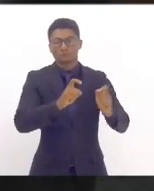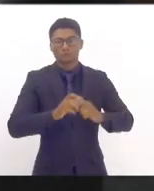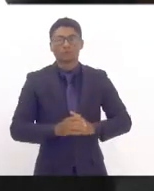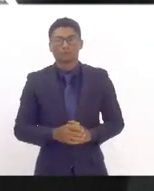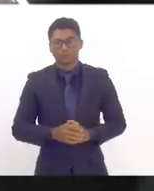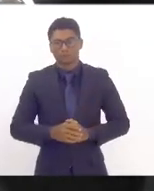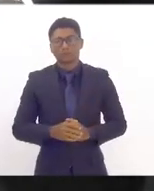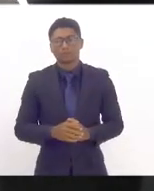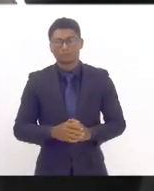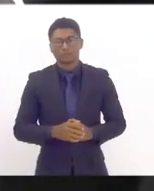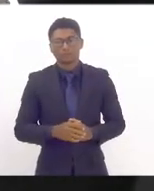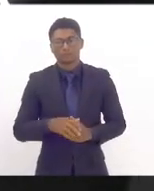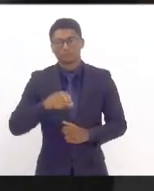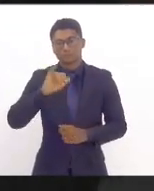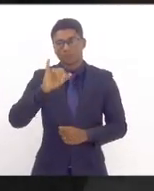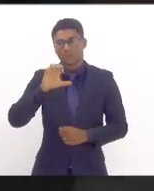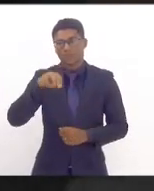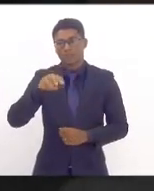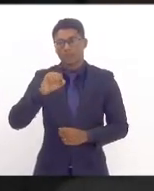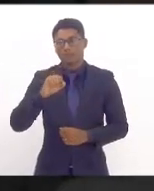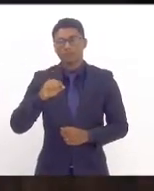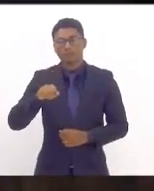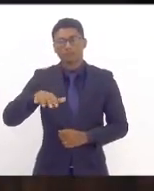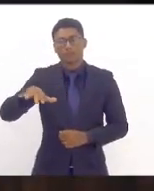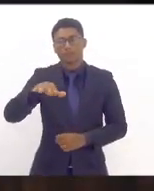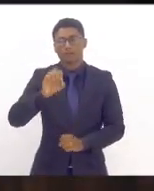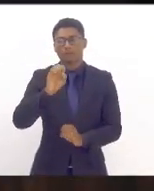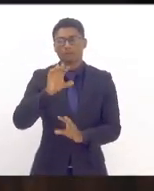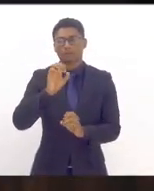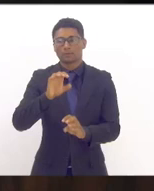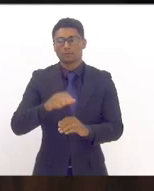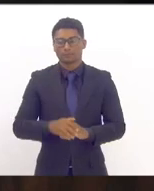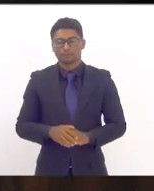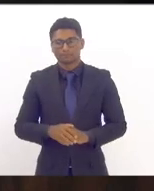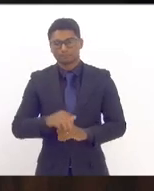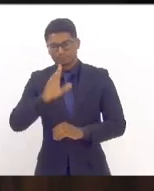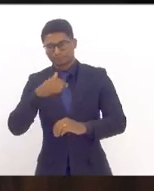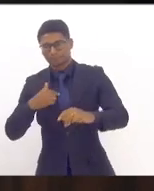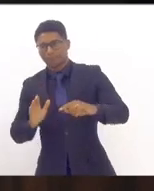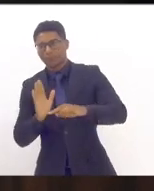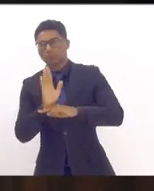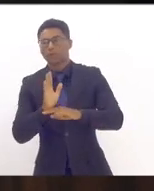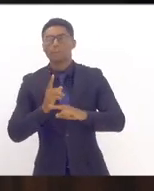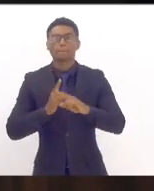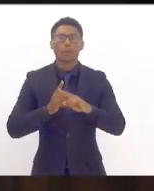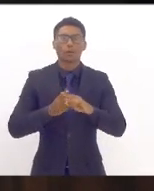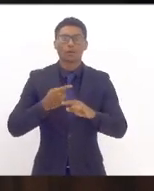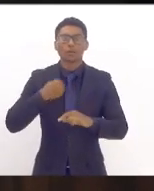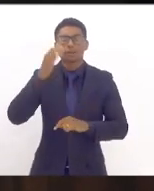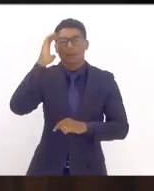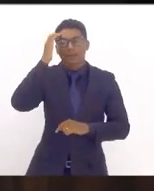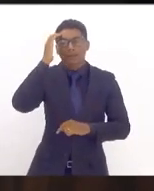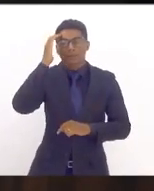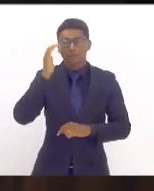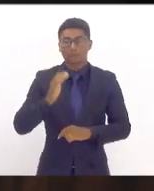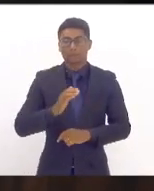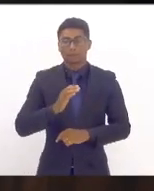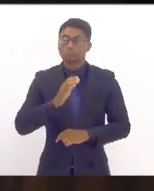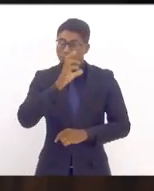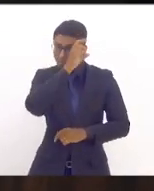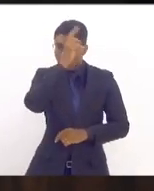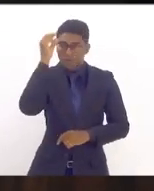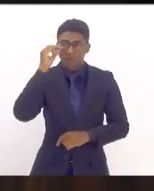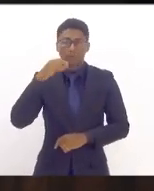participação do ICMS da educação eu deixa só ajudar ele esse tema porque eu entendi que o prefeito do Rio que é o grande